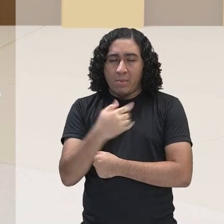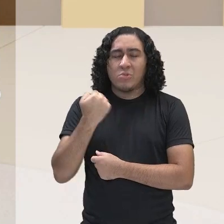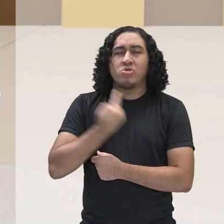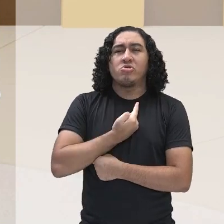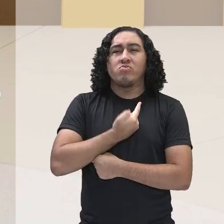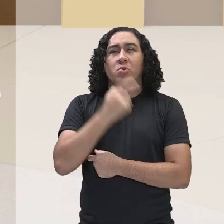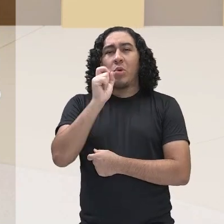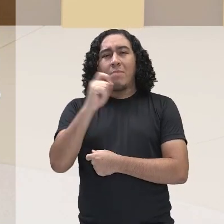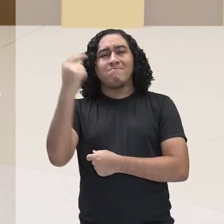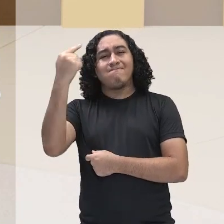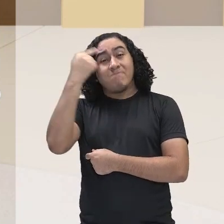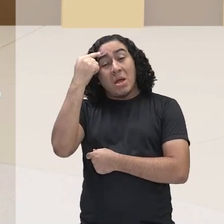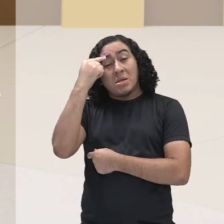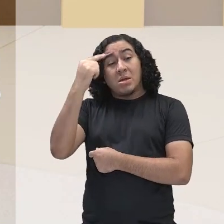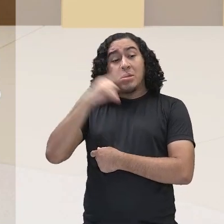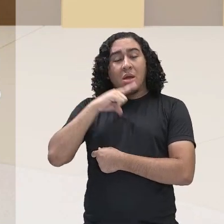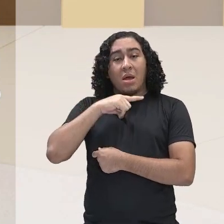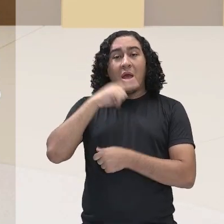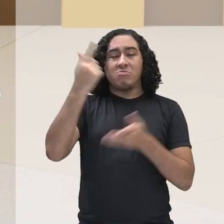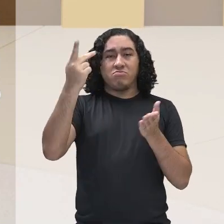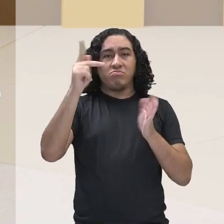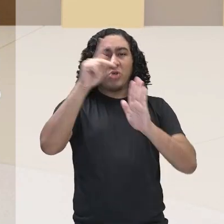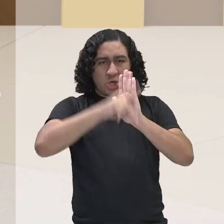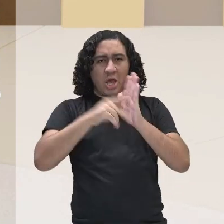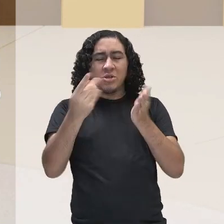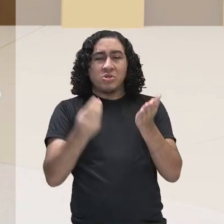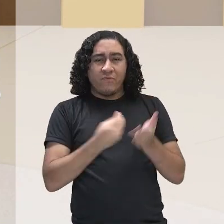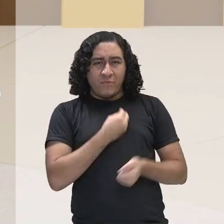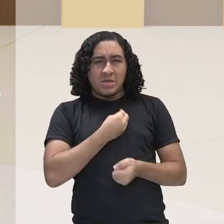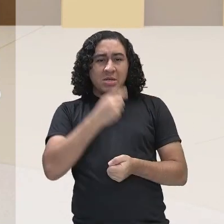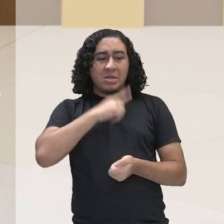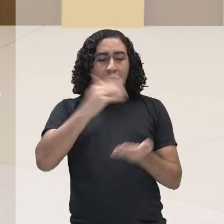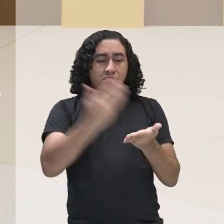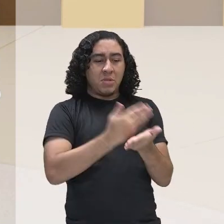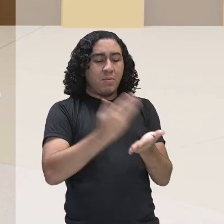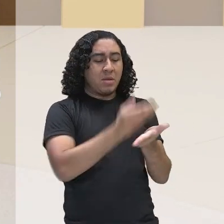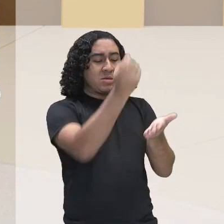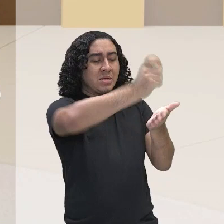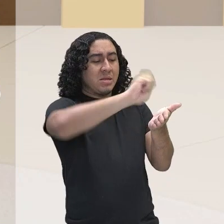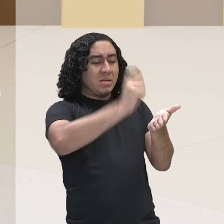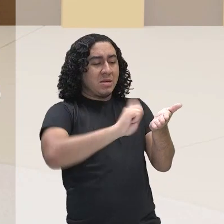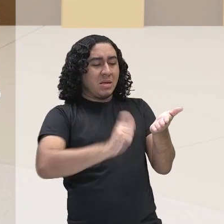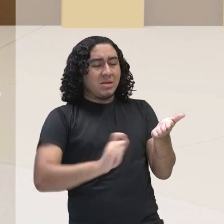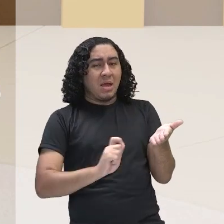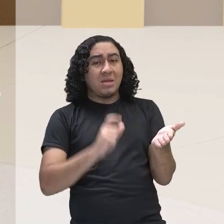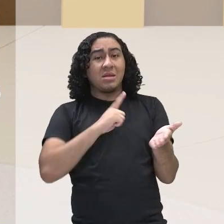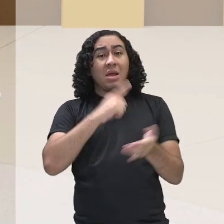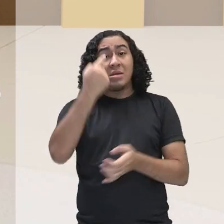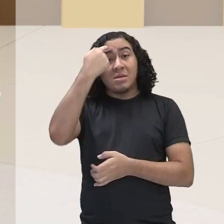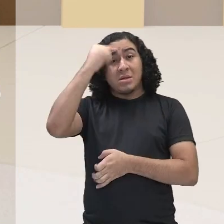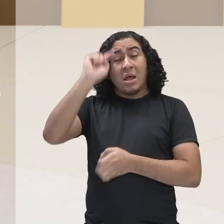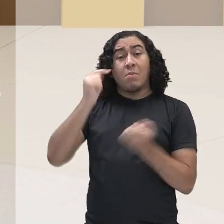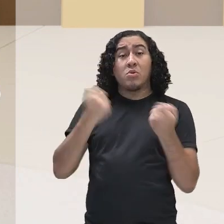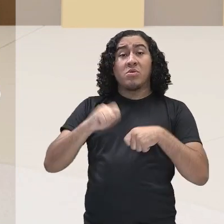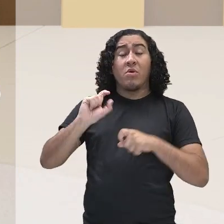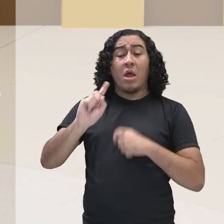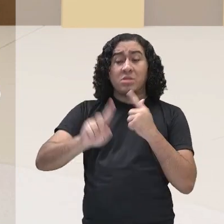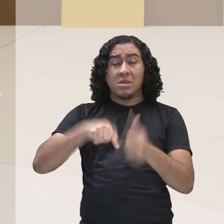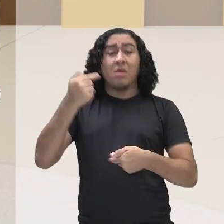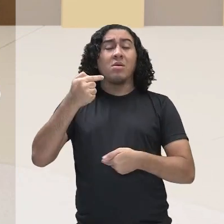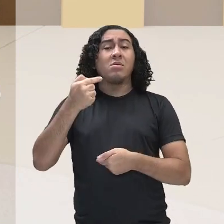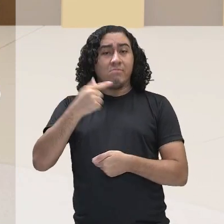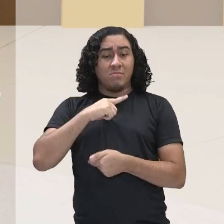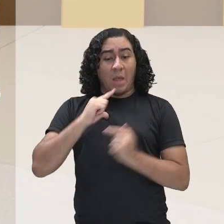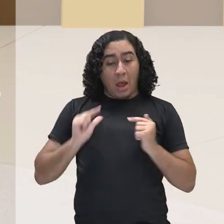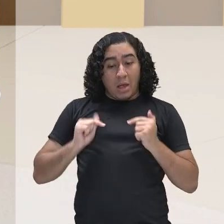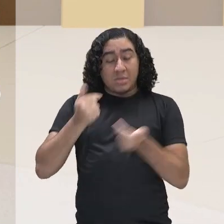sabe, colocar aí no nosso portfólio do projeto de vida, ideias que podem alavancar aí grandes